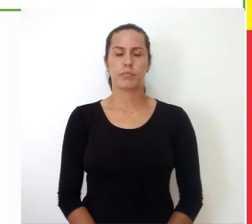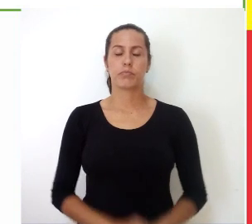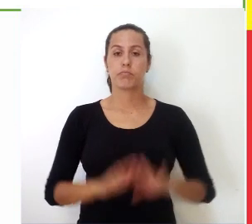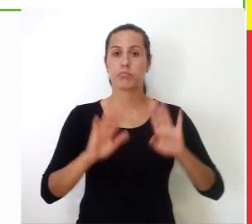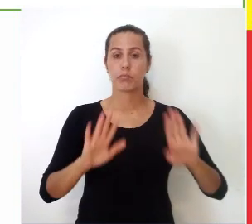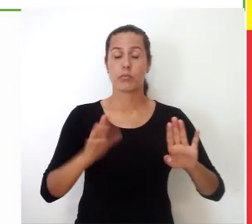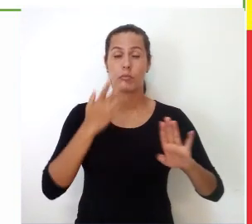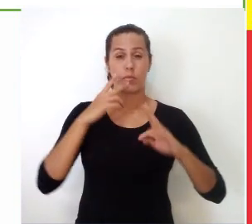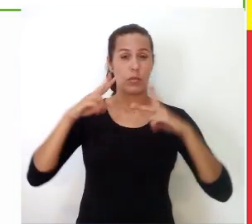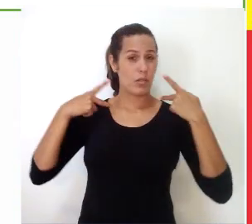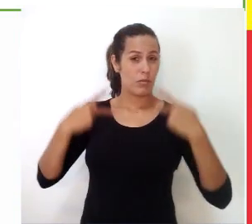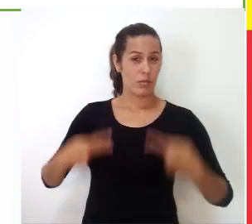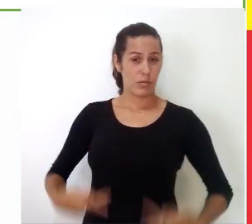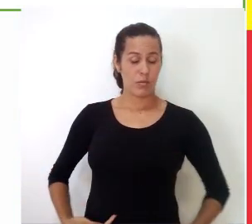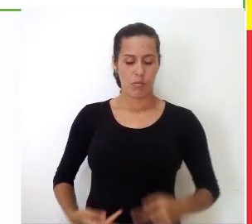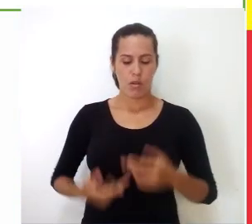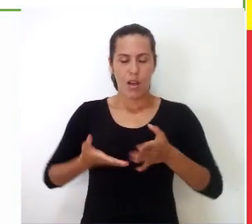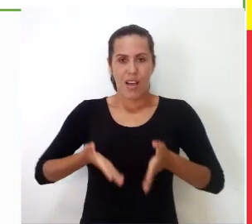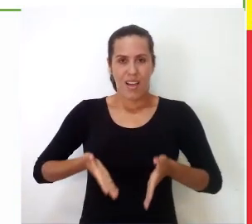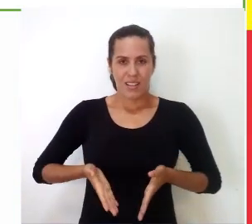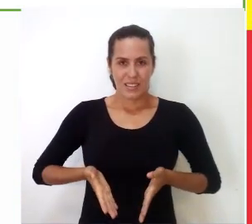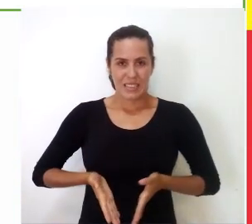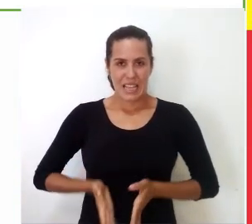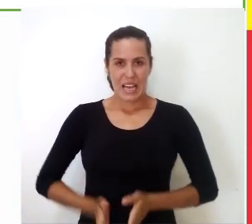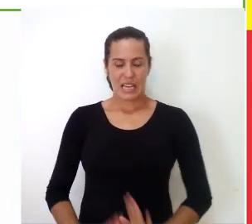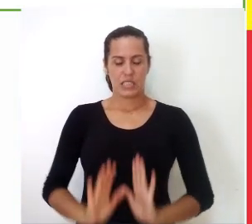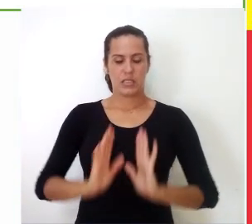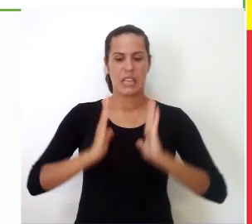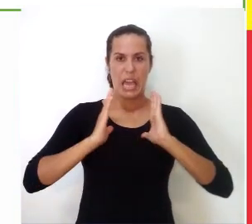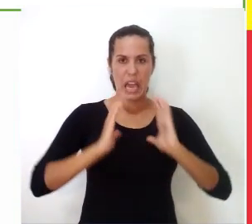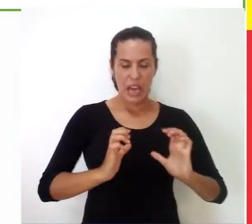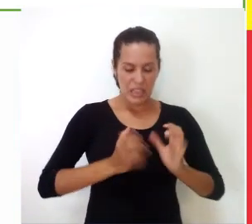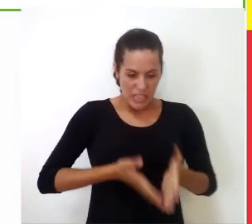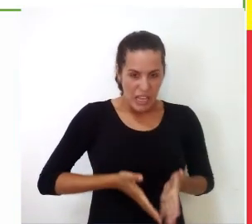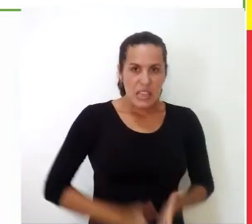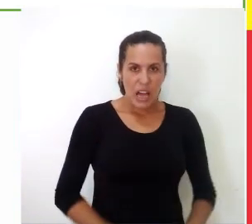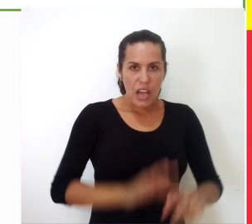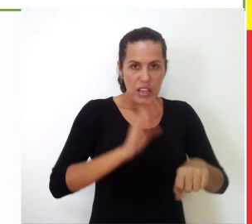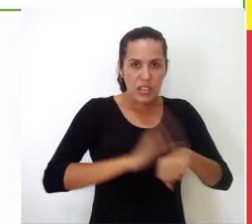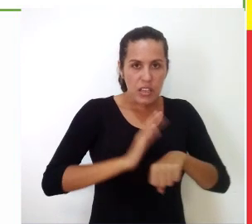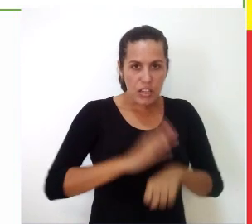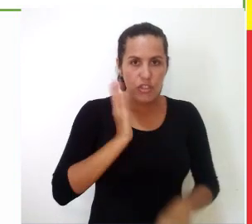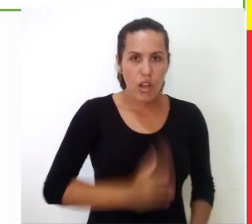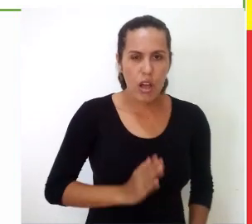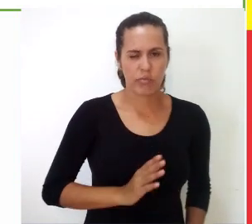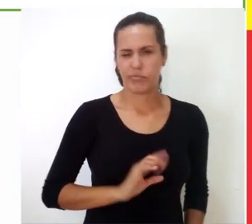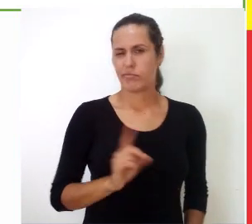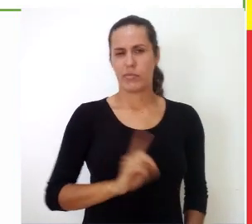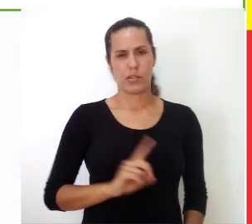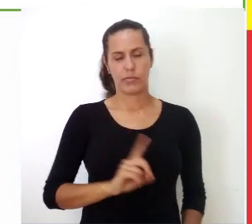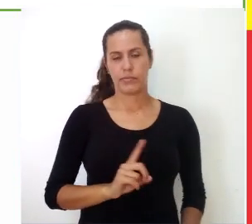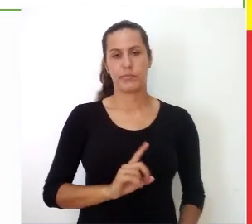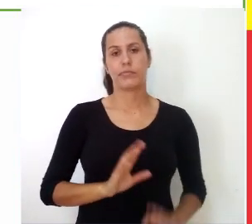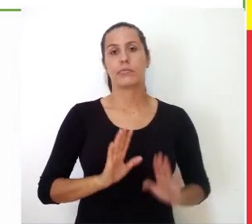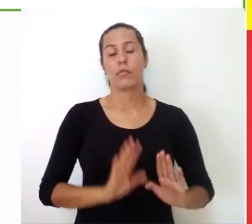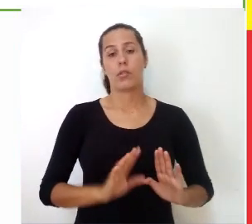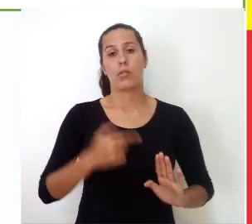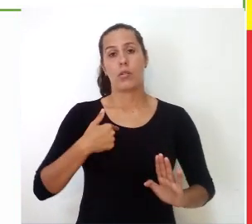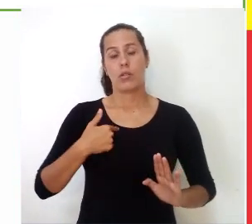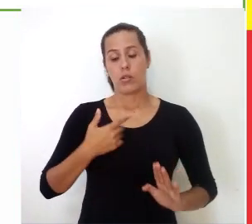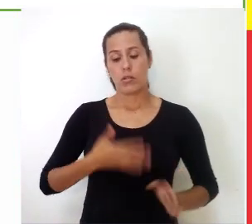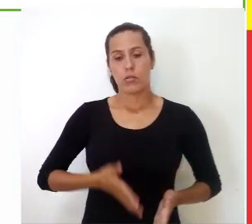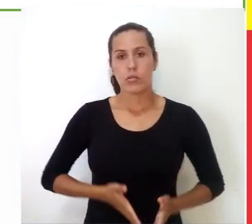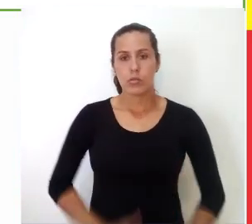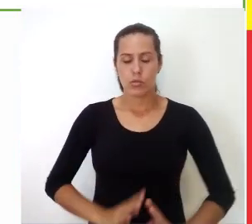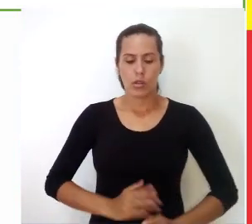não nasce com os princípios éticos inseridos nele, em seu próprio ser, pois ele, o ser, ele